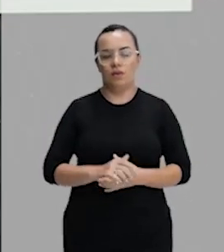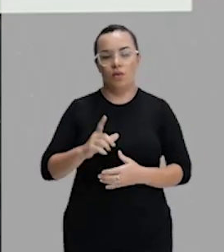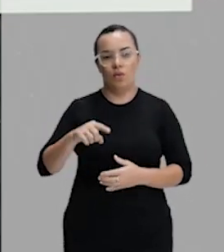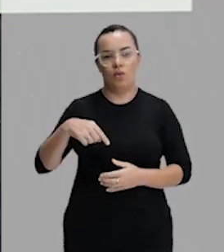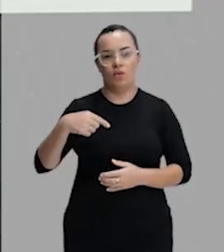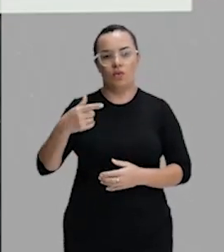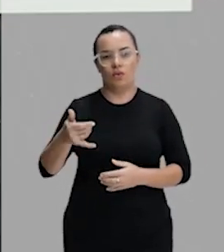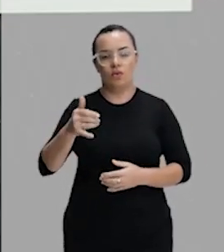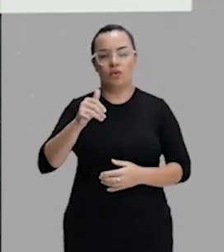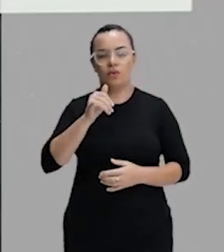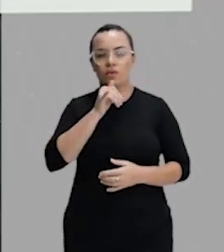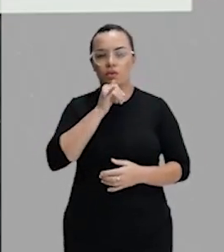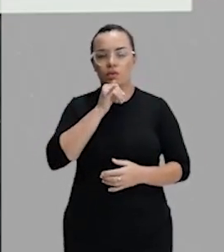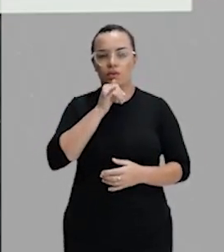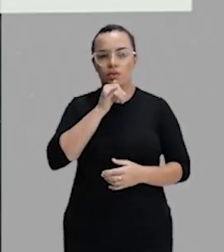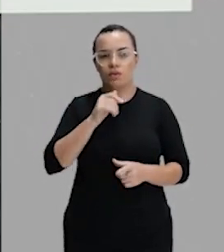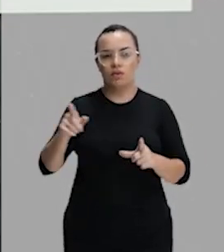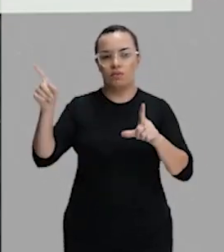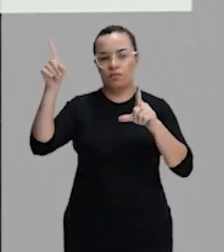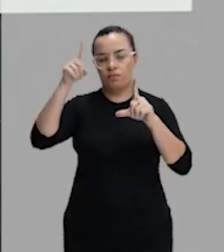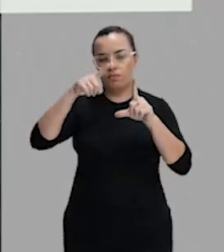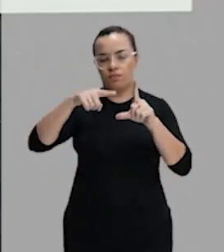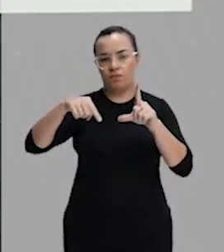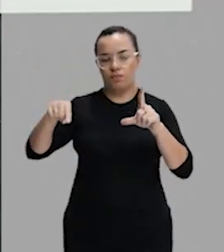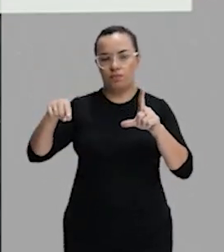a parábola pode se apresentar é com a concavidade para cima ou a concavidade para